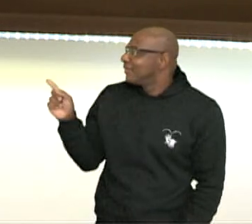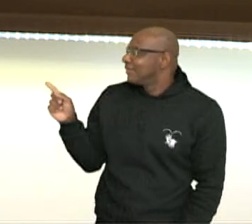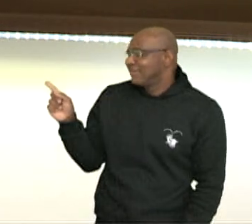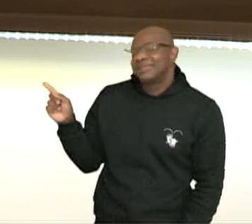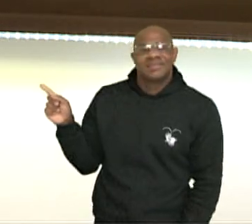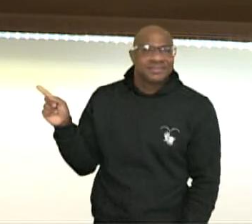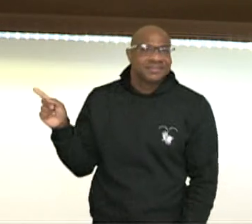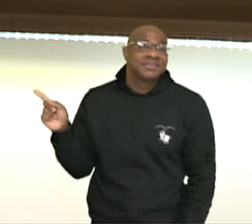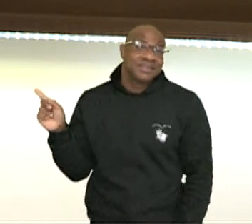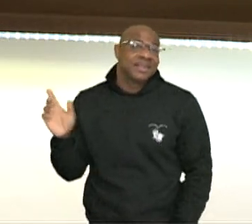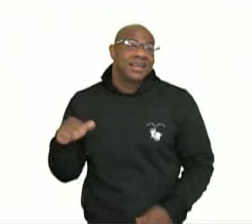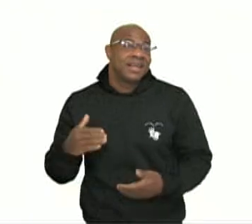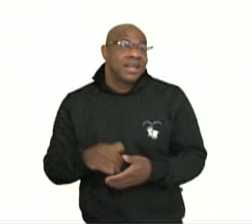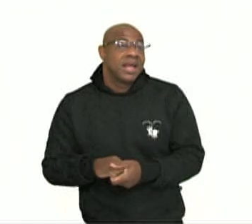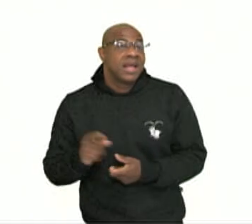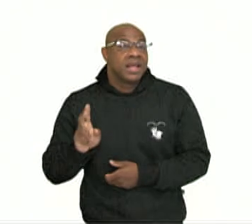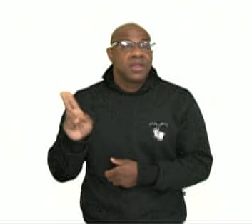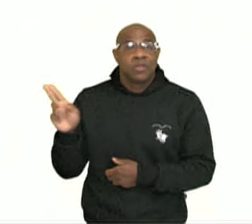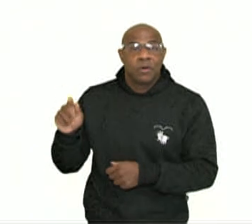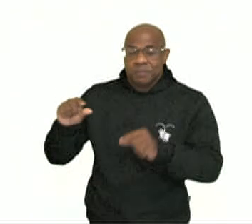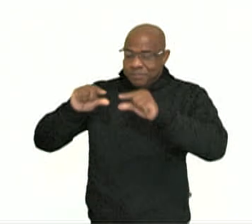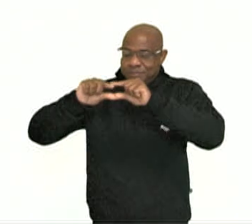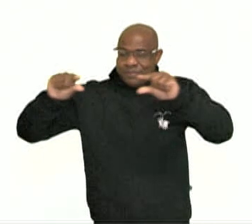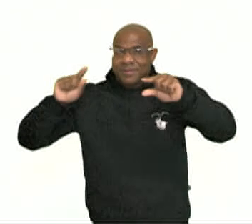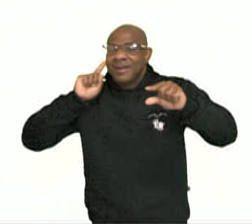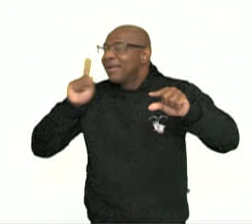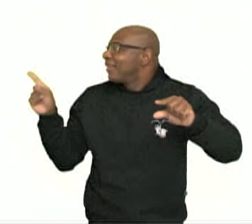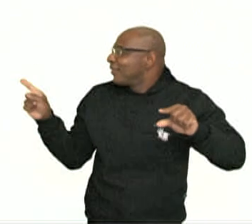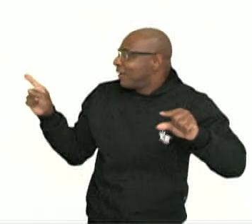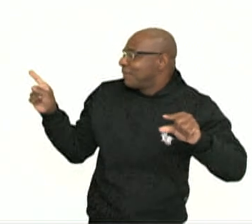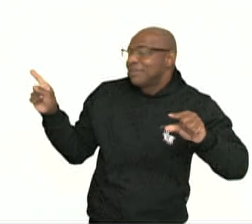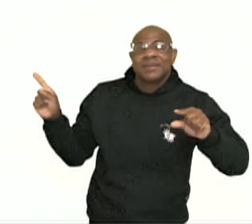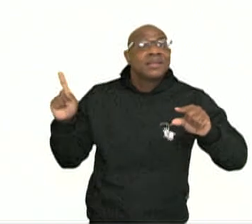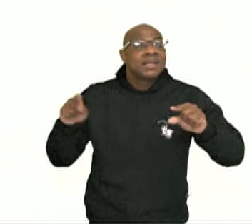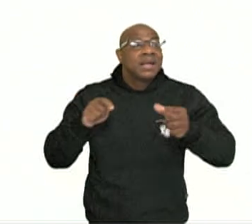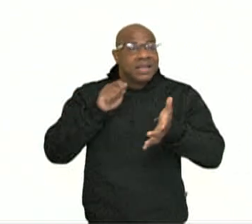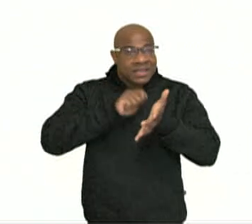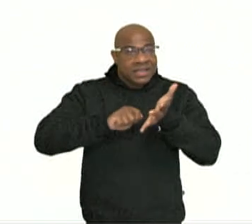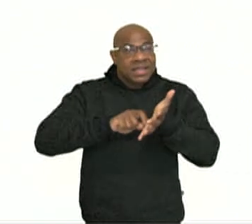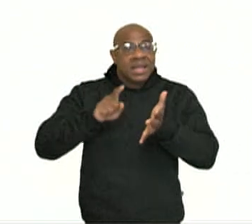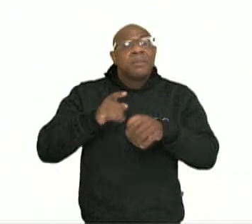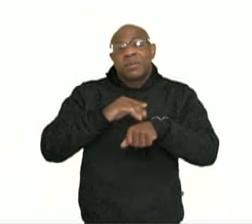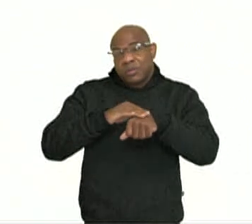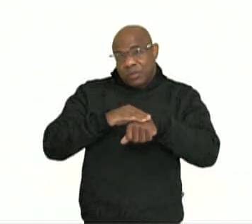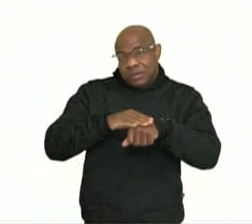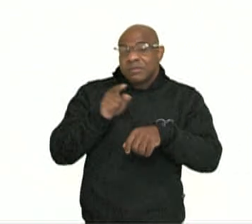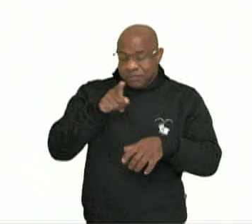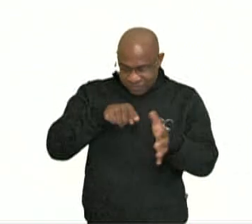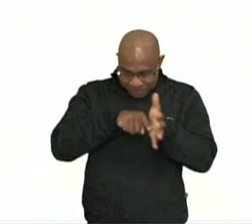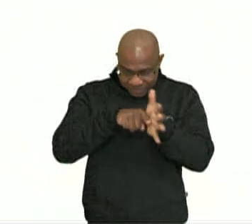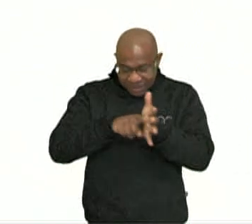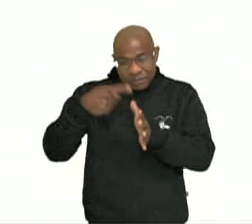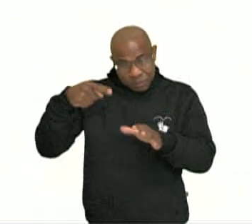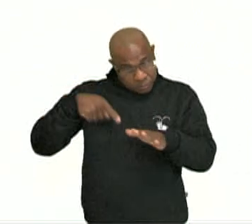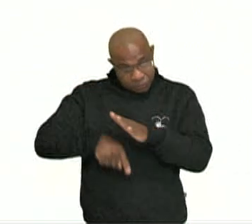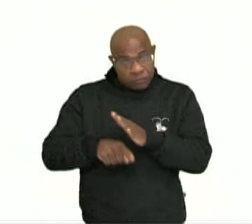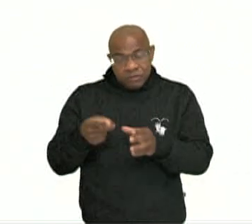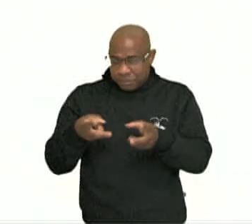pagar mico, mas esse nome está aqui perfeitamente descrito para você. Quando você for pesquisar mais, você